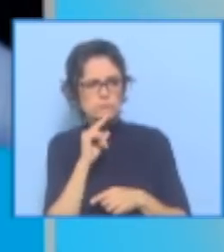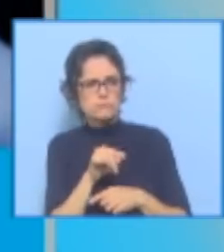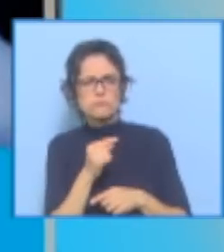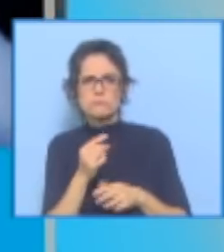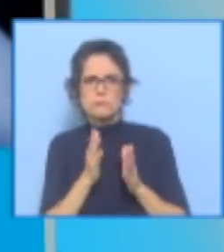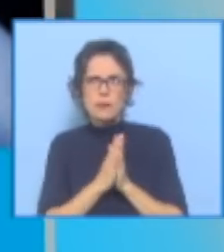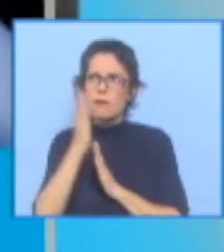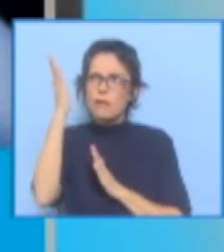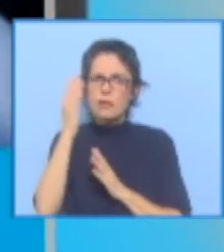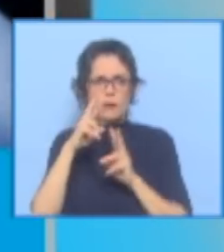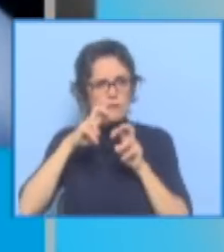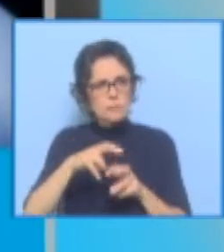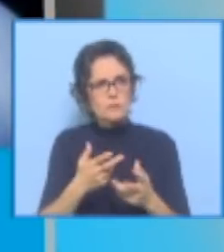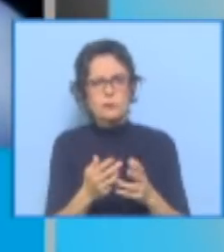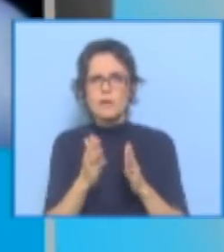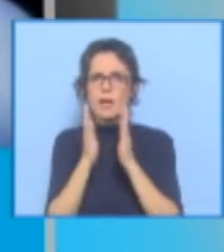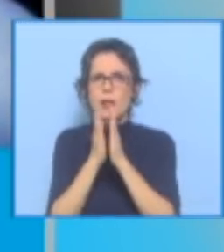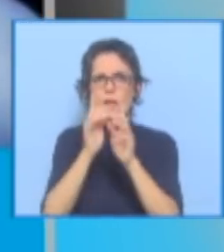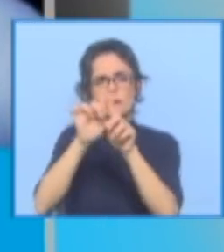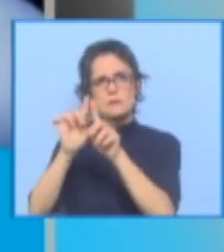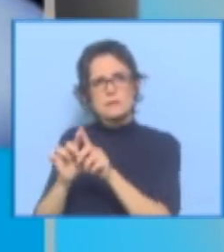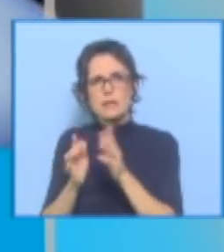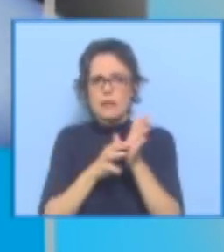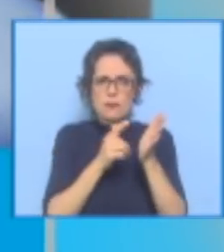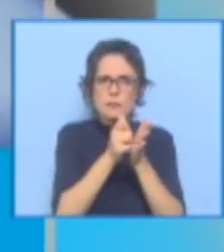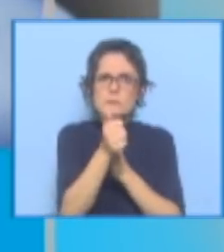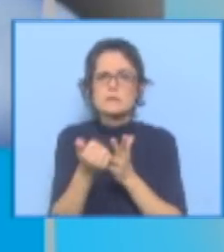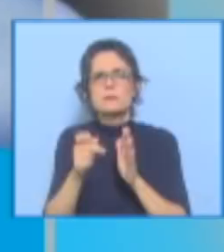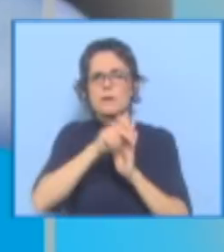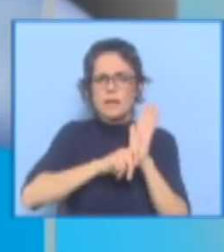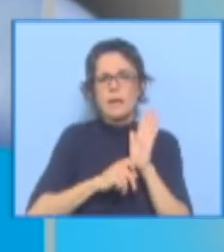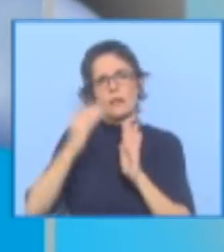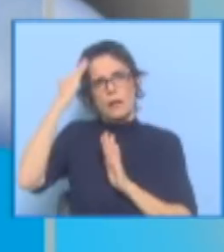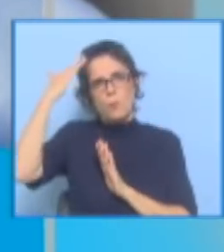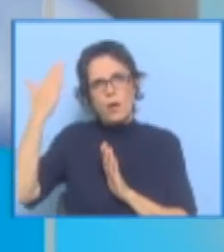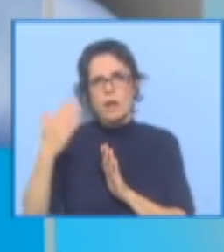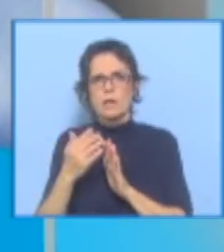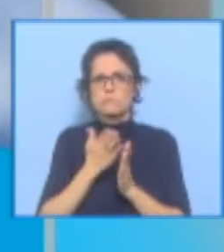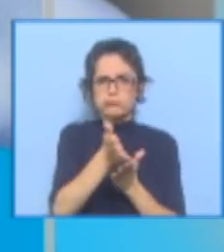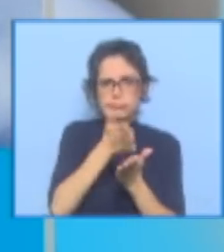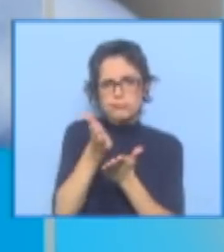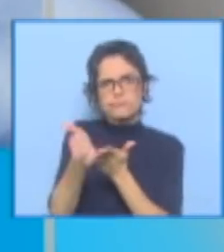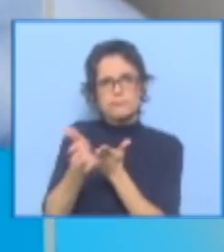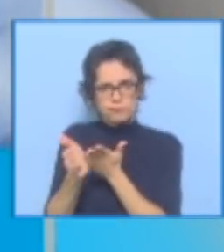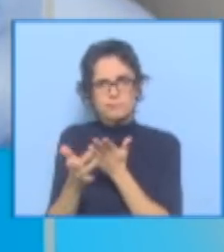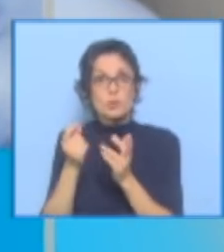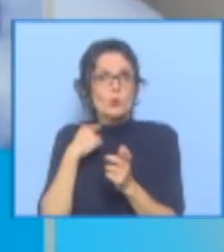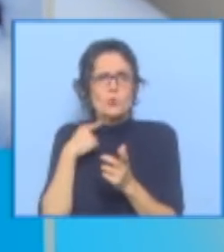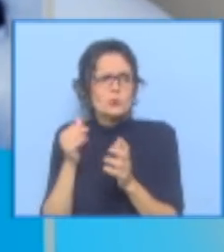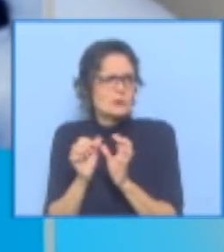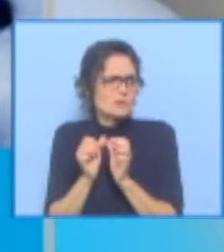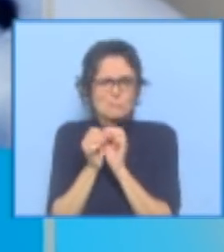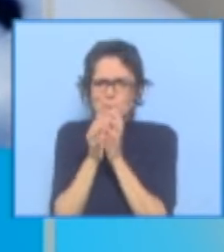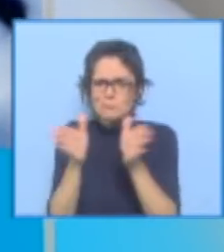Deus, das religiões, da Bíblia, da filosofia, da ética, da moral. e por isso que eu digo que o curso é aberto a